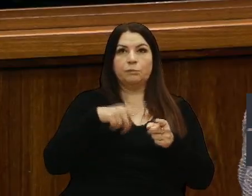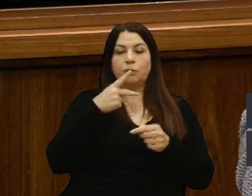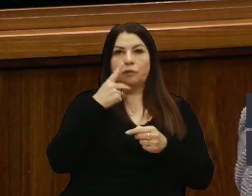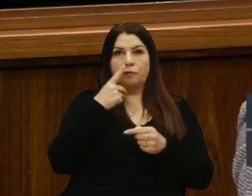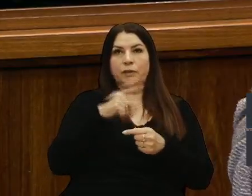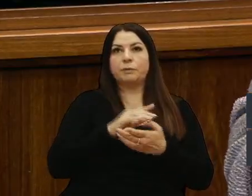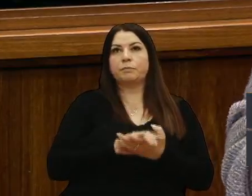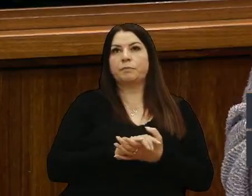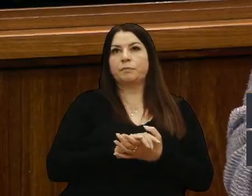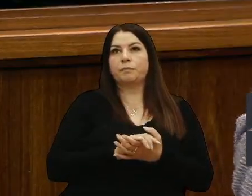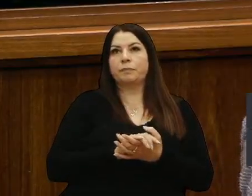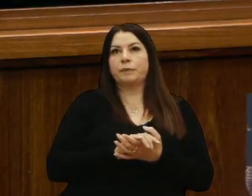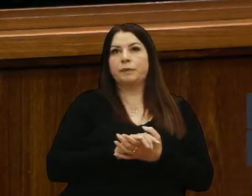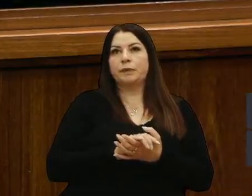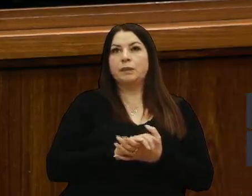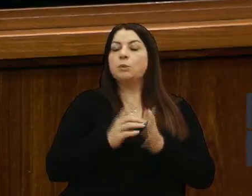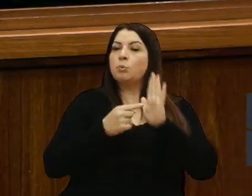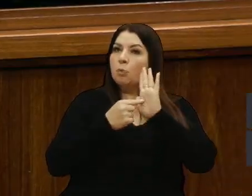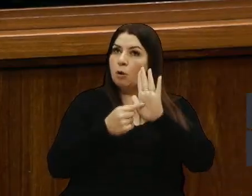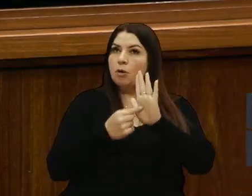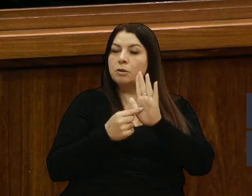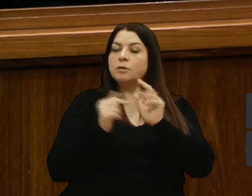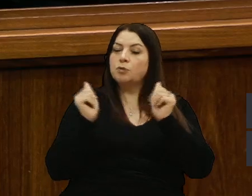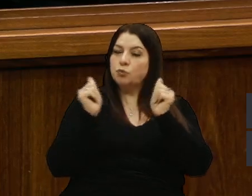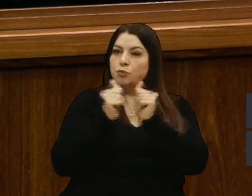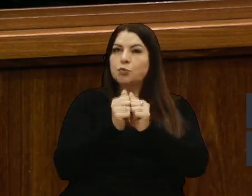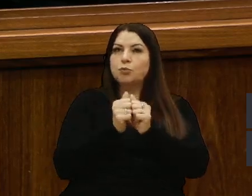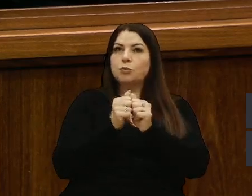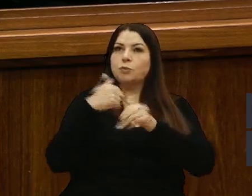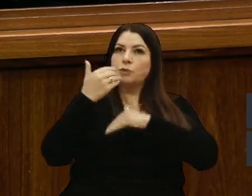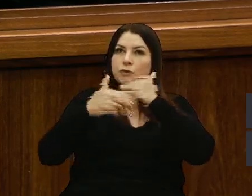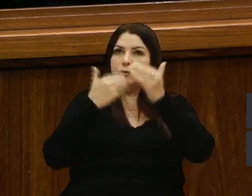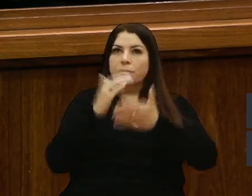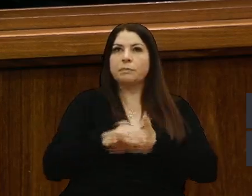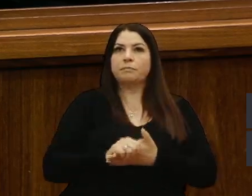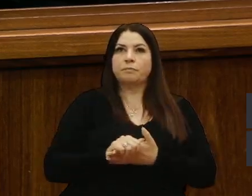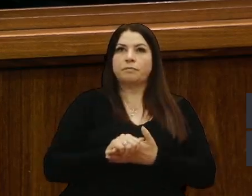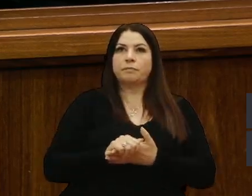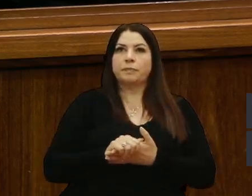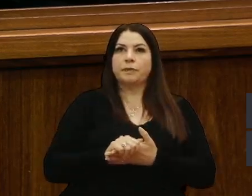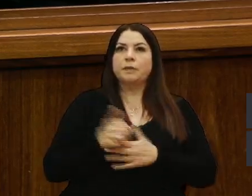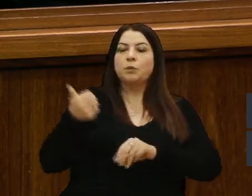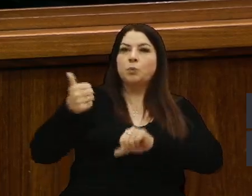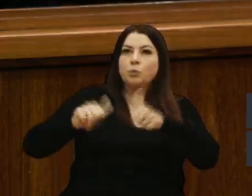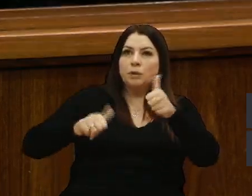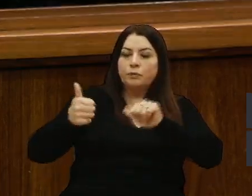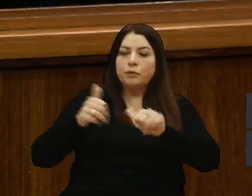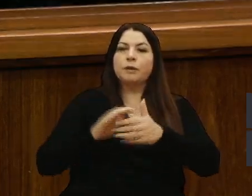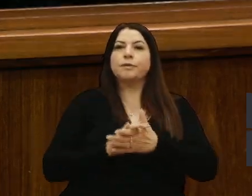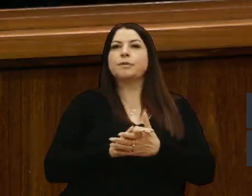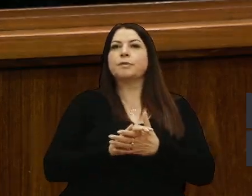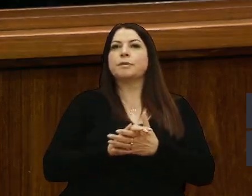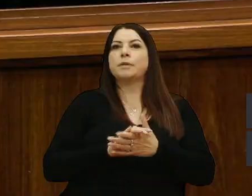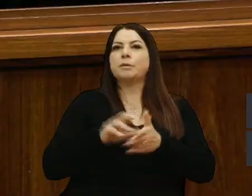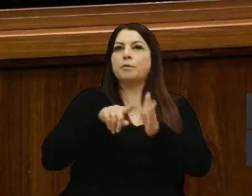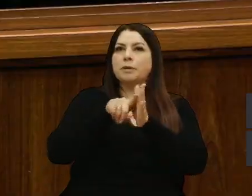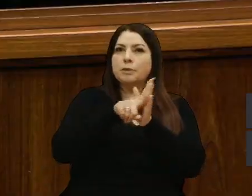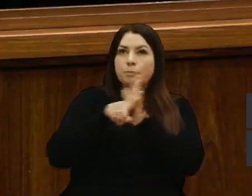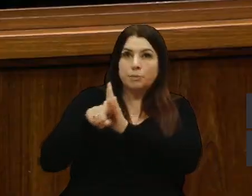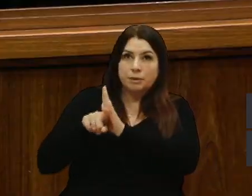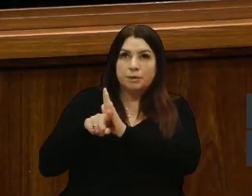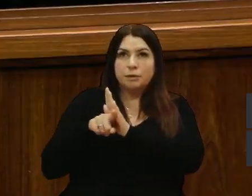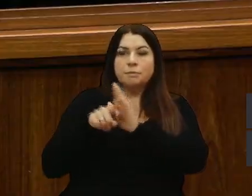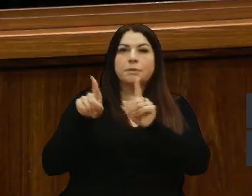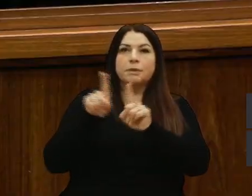falando de algo que traz consigo o desenvolvimento, a qualificação, a pesquisa,